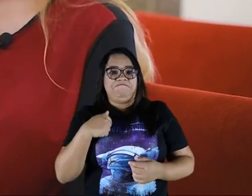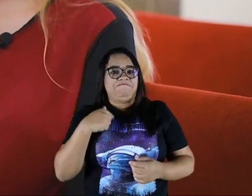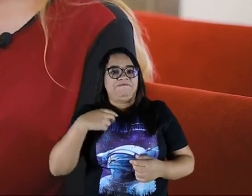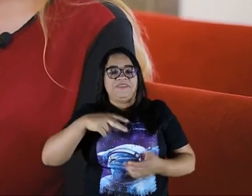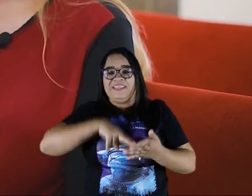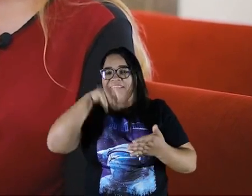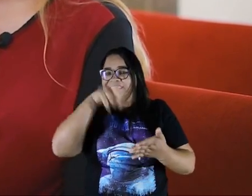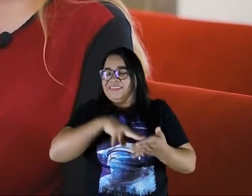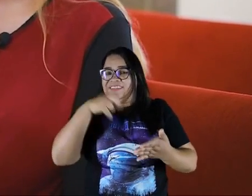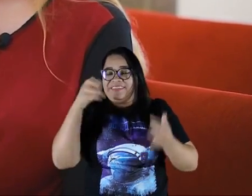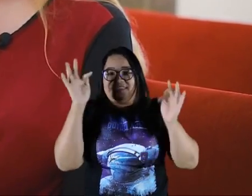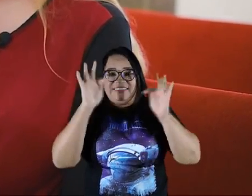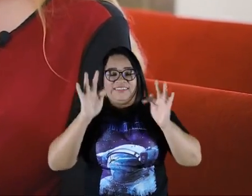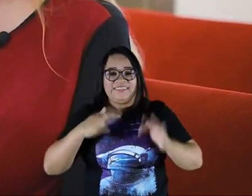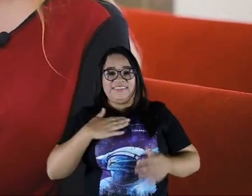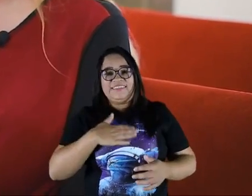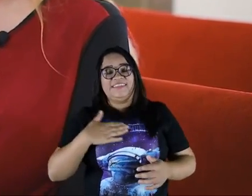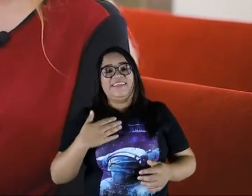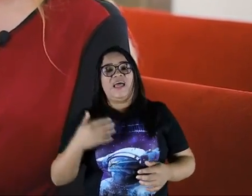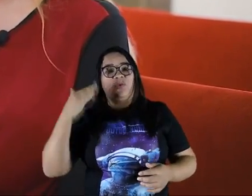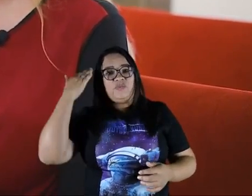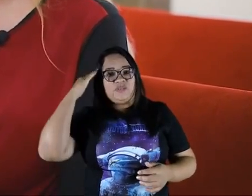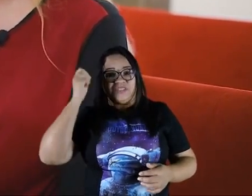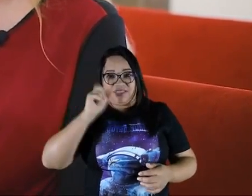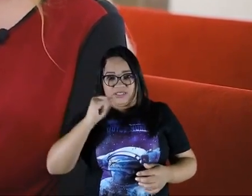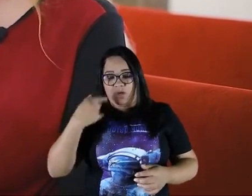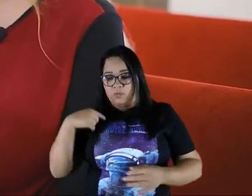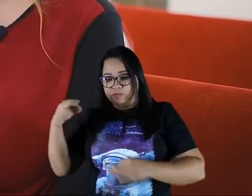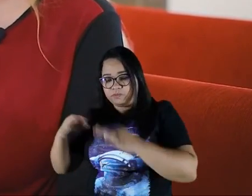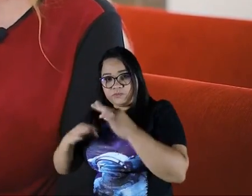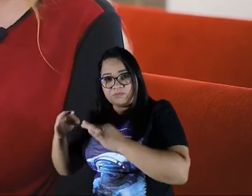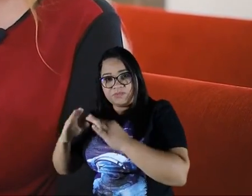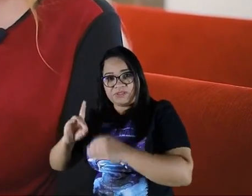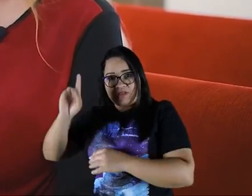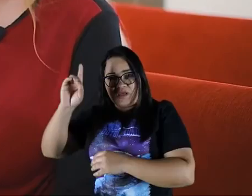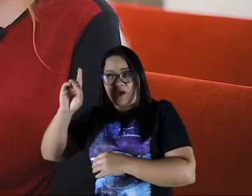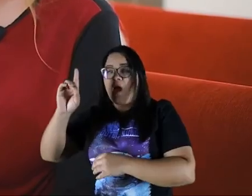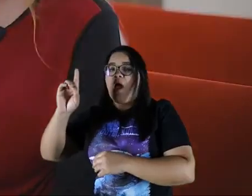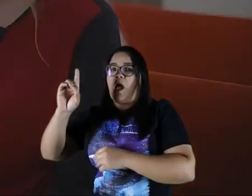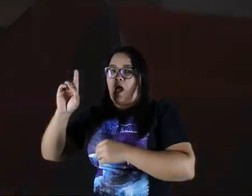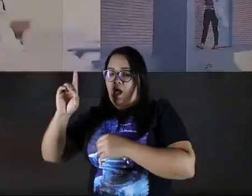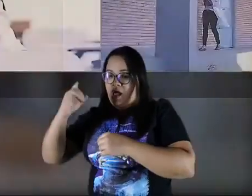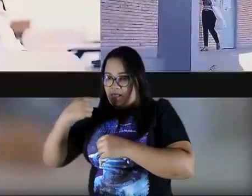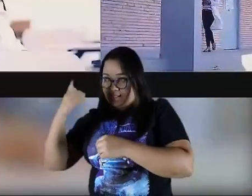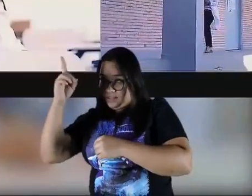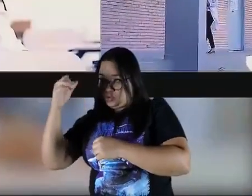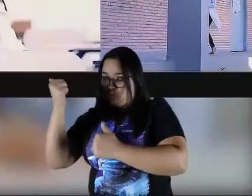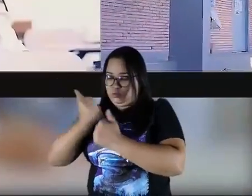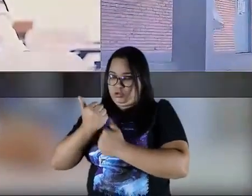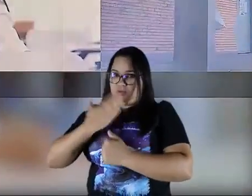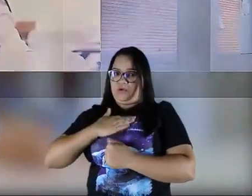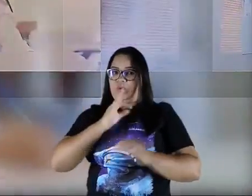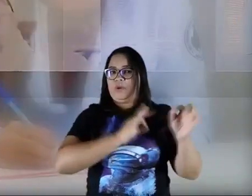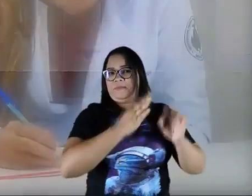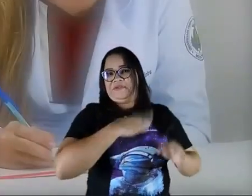feliz, e foi ali que eu entendi que quando a gente cuida das coisas de Deus, Deus cuida das nossas coisas por nós.